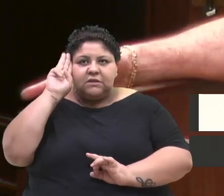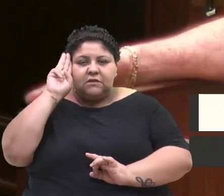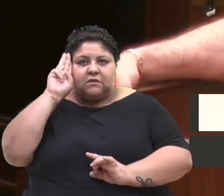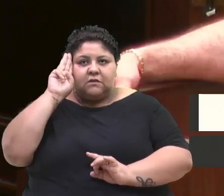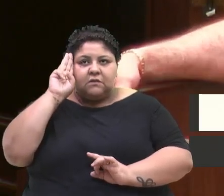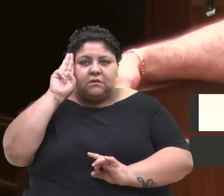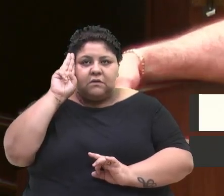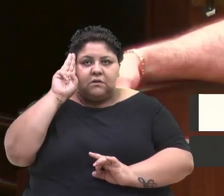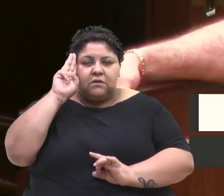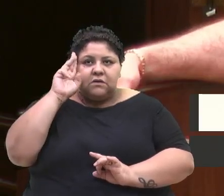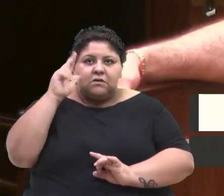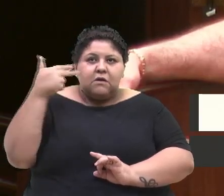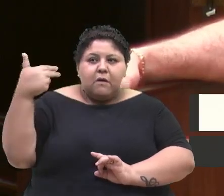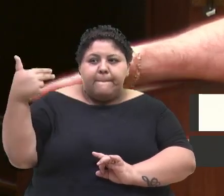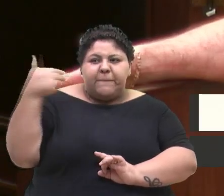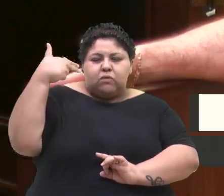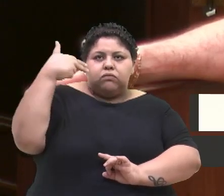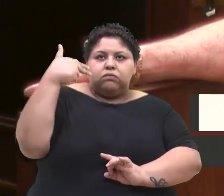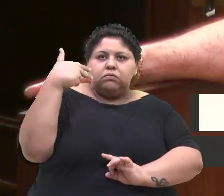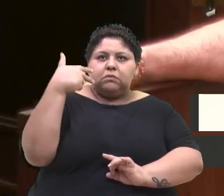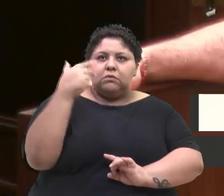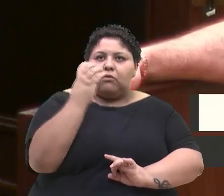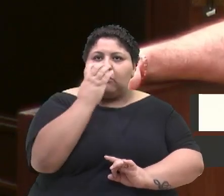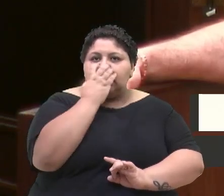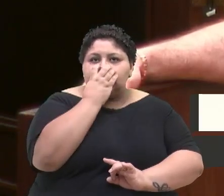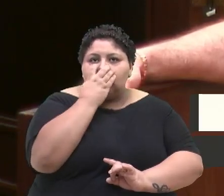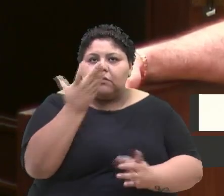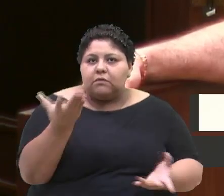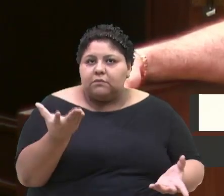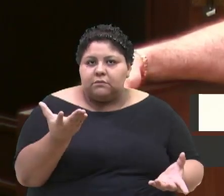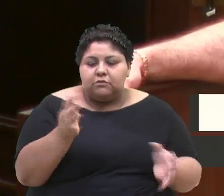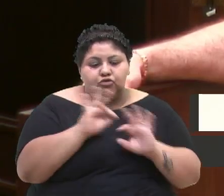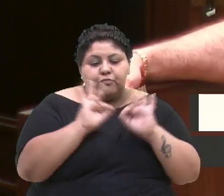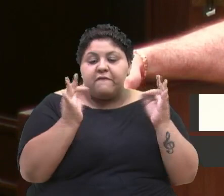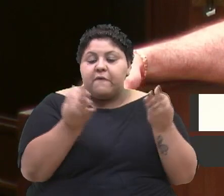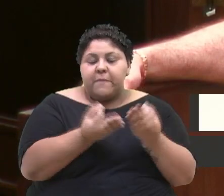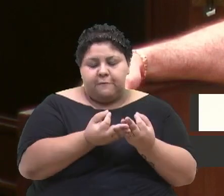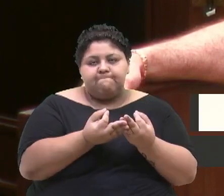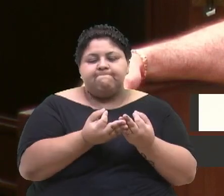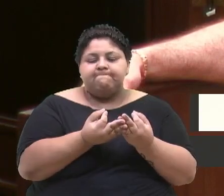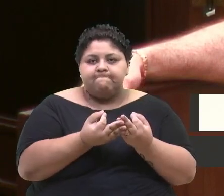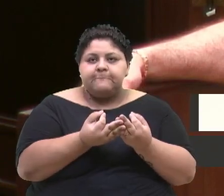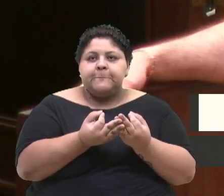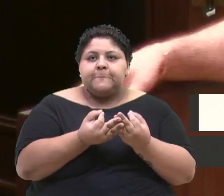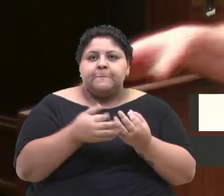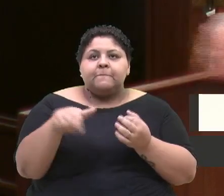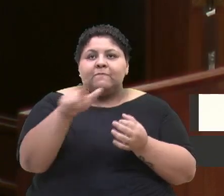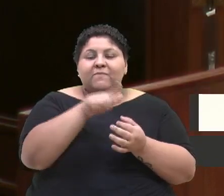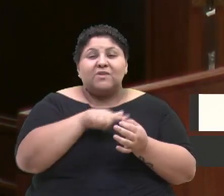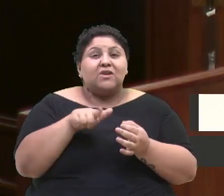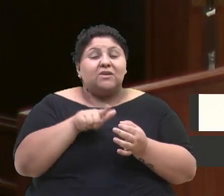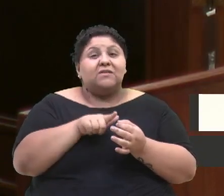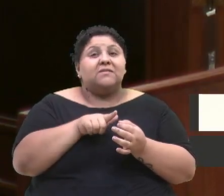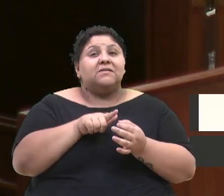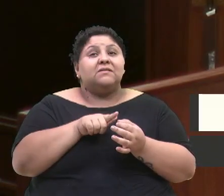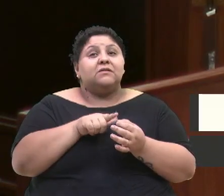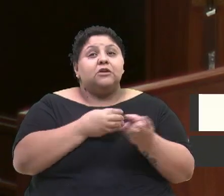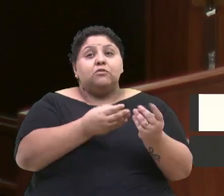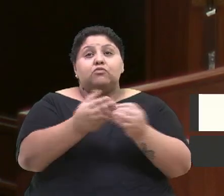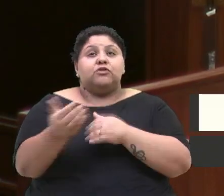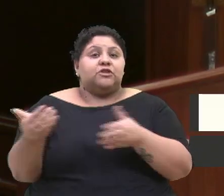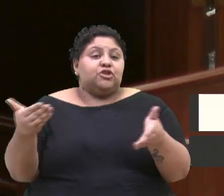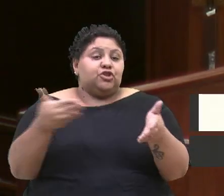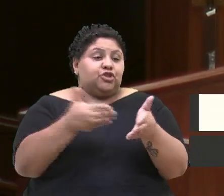mataram a tiros um cachorrinho, né, de uma família. Então, assim, são casos que, por vezes, não chega até